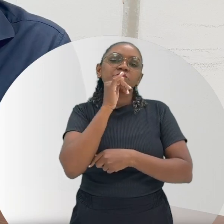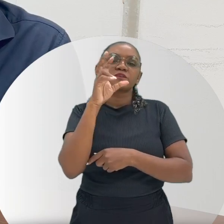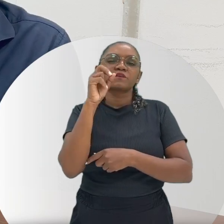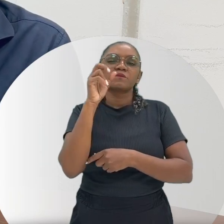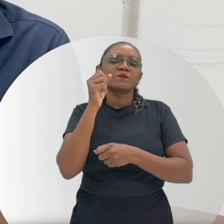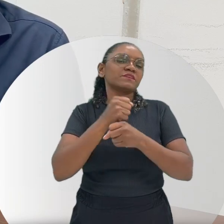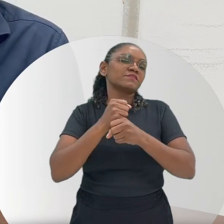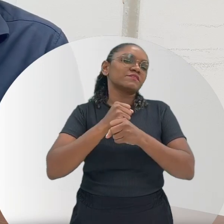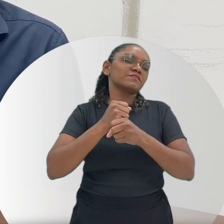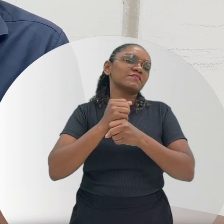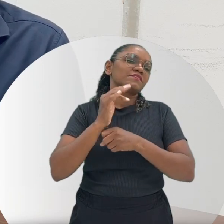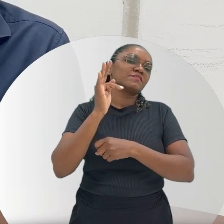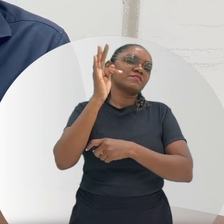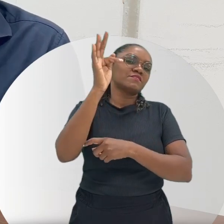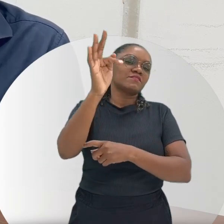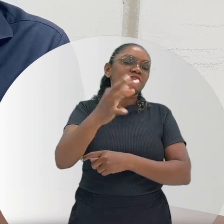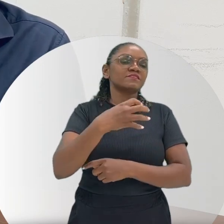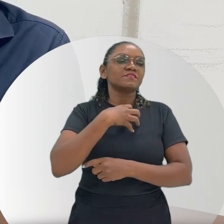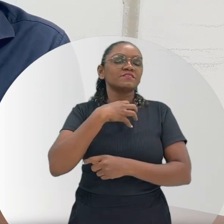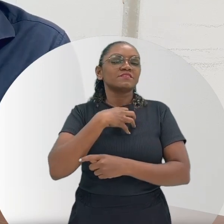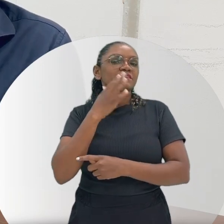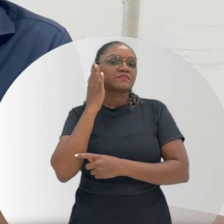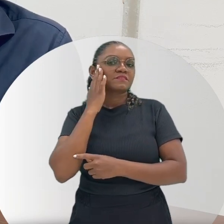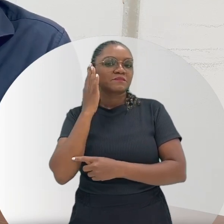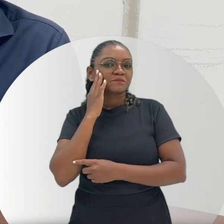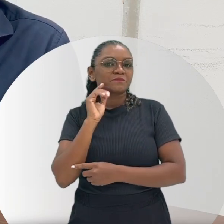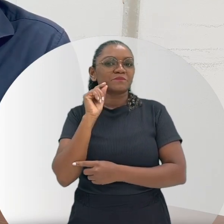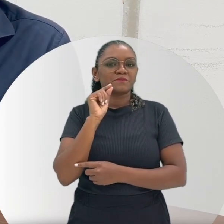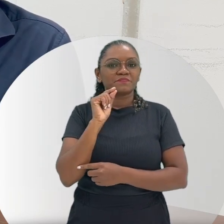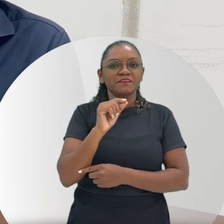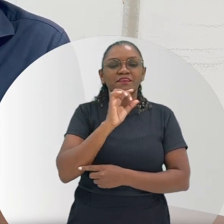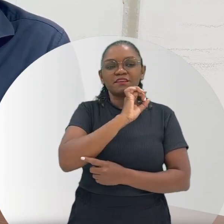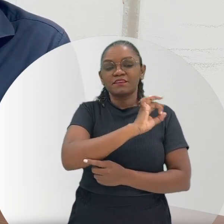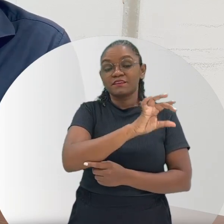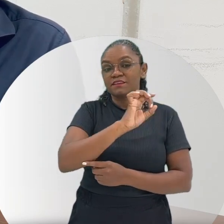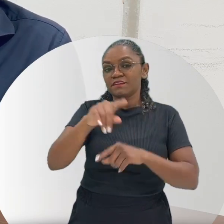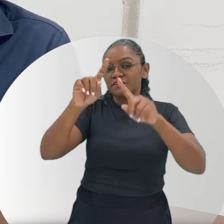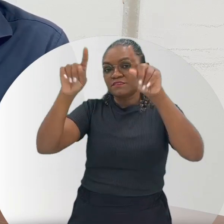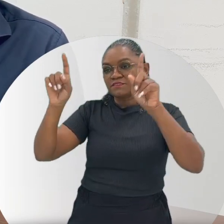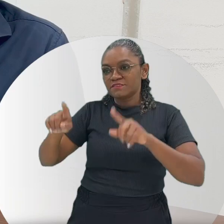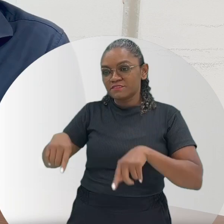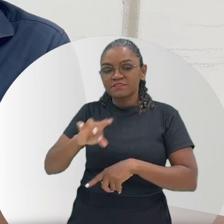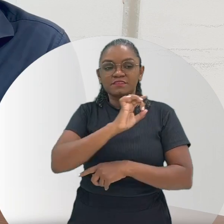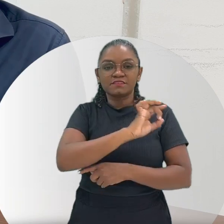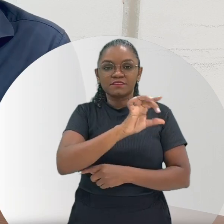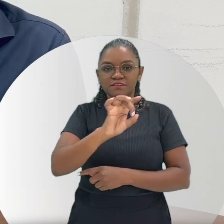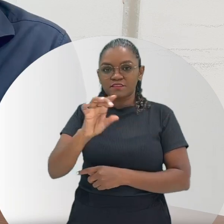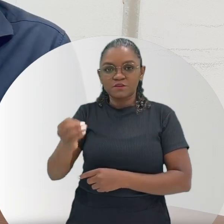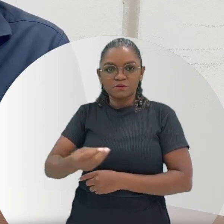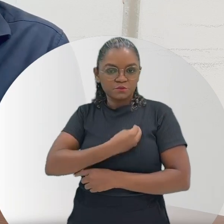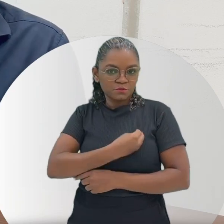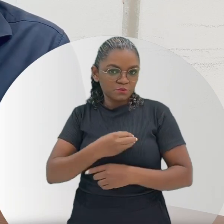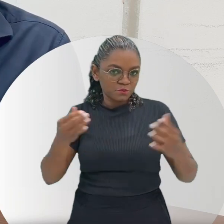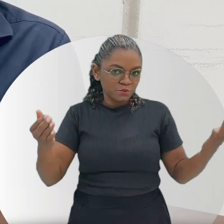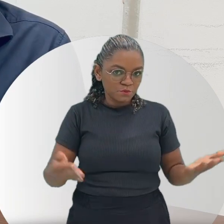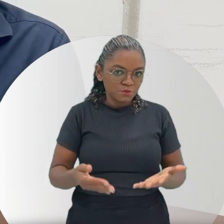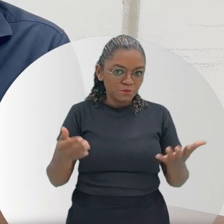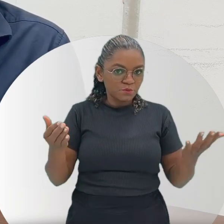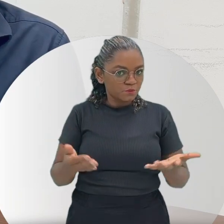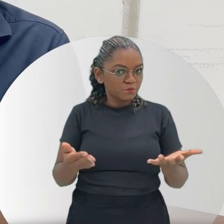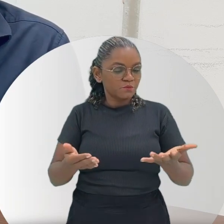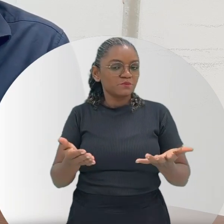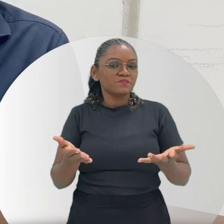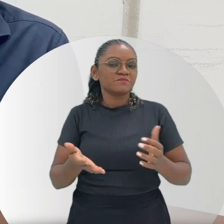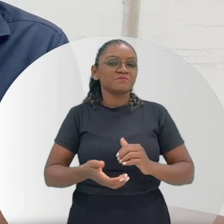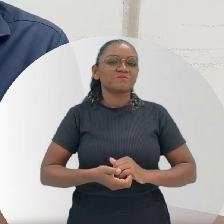mas sabemos que foi daqui, com você, comigo, com cada um servidor que está hoje, com cada aluno que faz presente hoje, chegamos aonde estivermos daqui a